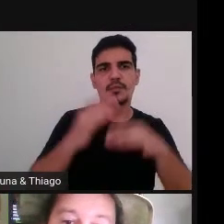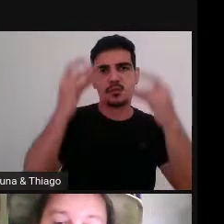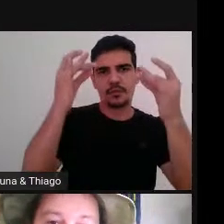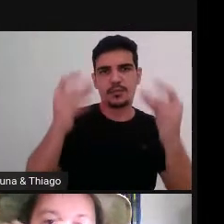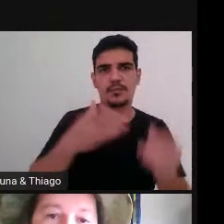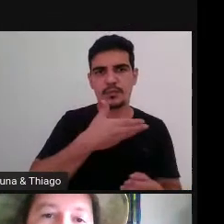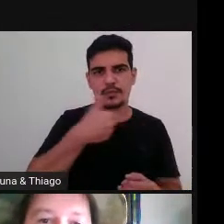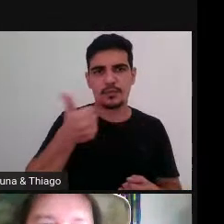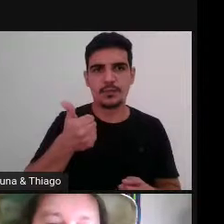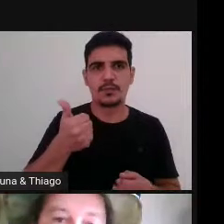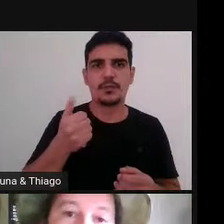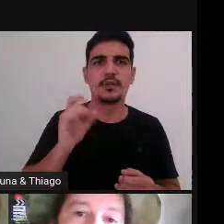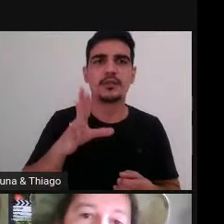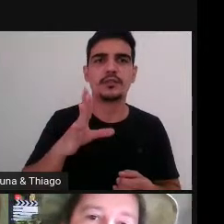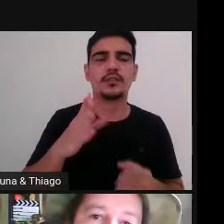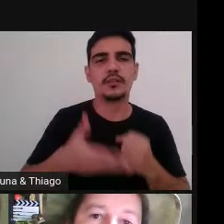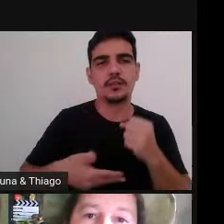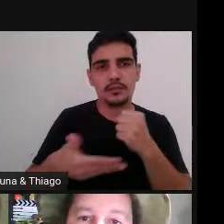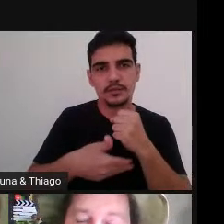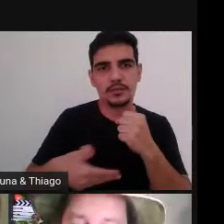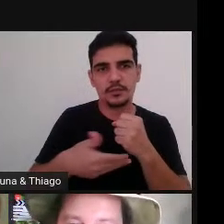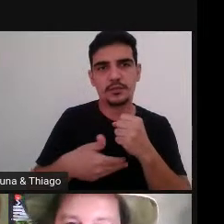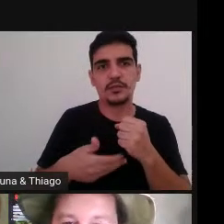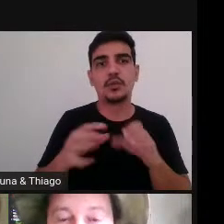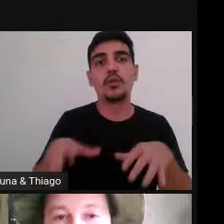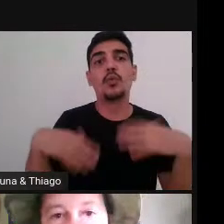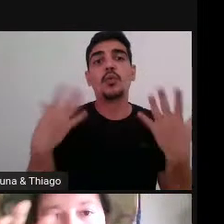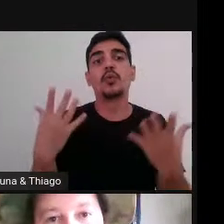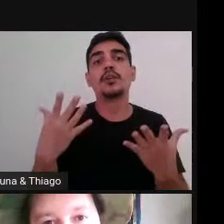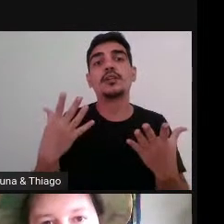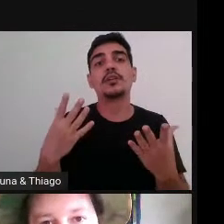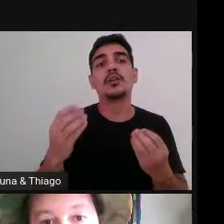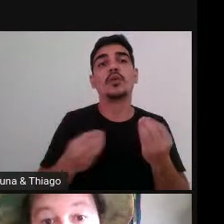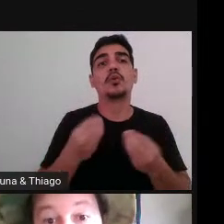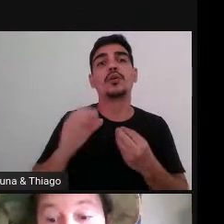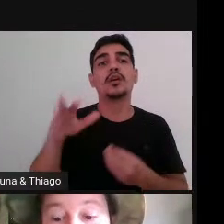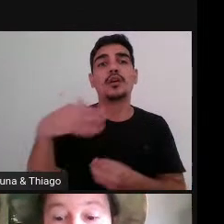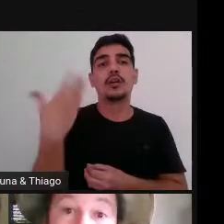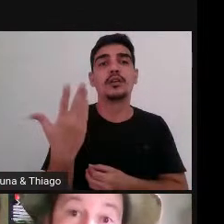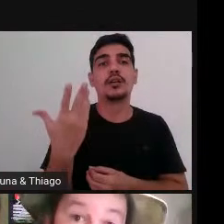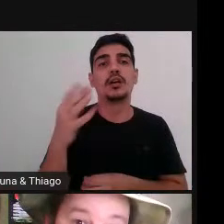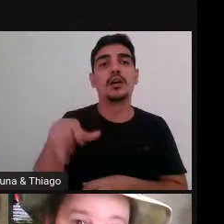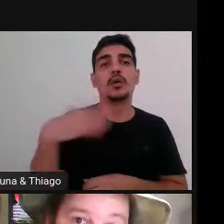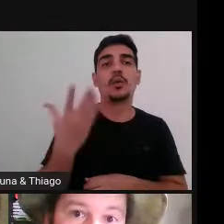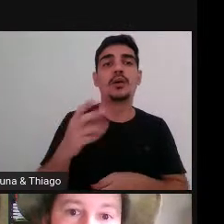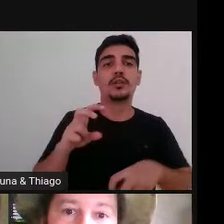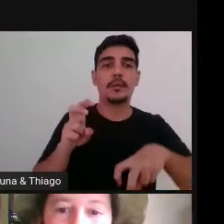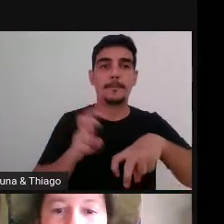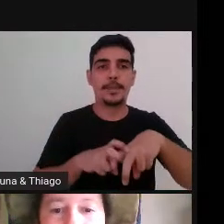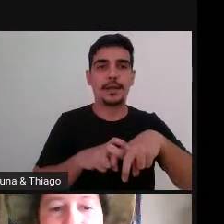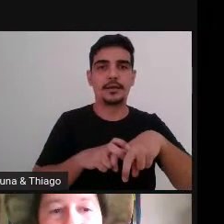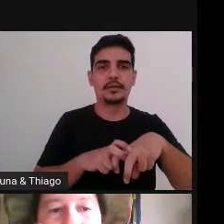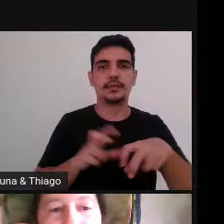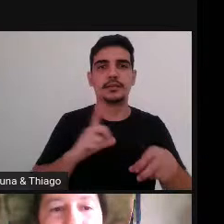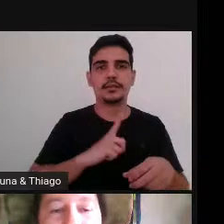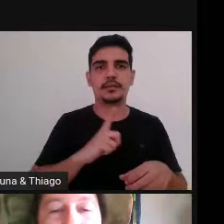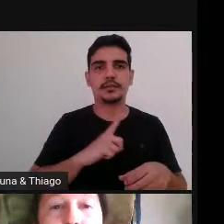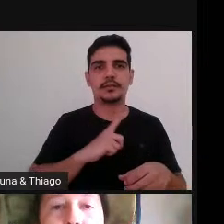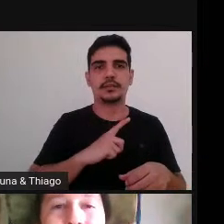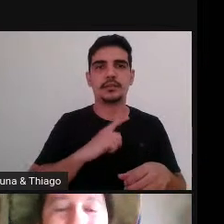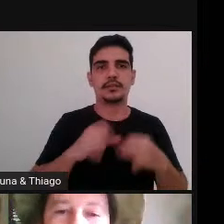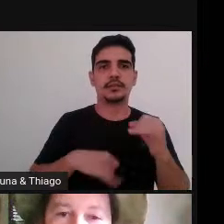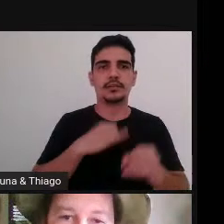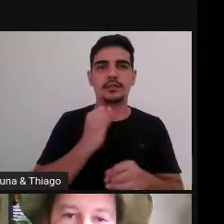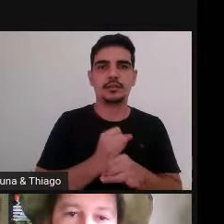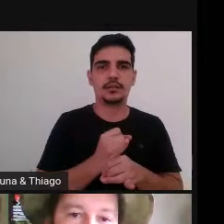são consequências da demora em procurar atendimento. Então a partir de agora eu vou estar mostrando umas fotos, algumas são de internet mesmo, umas fotos um